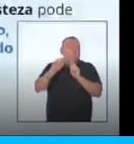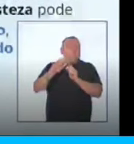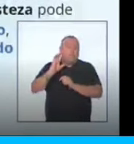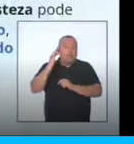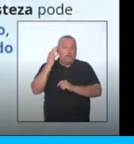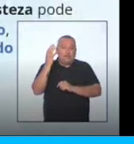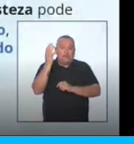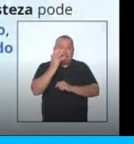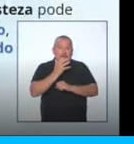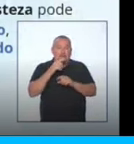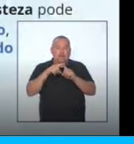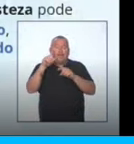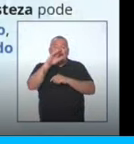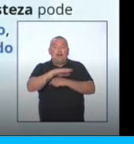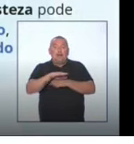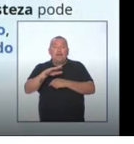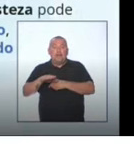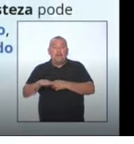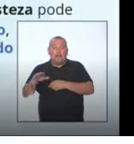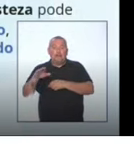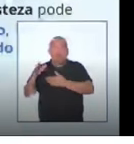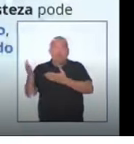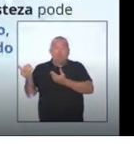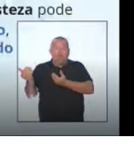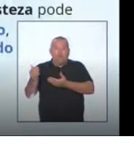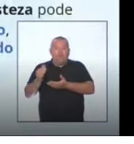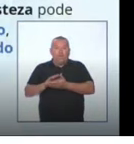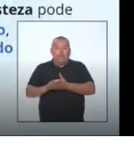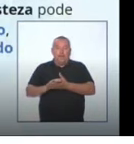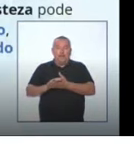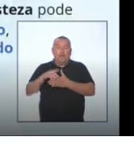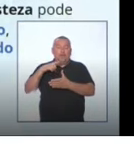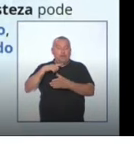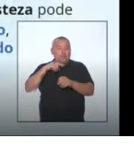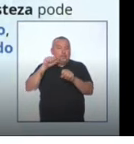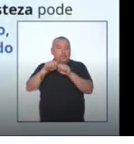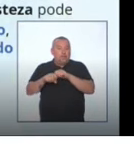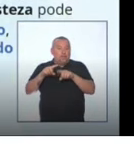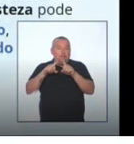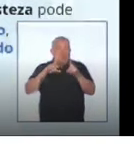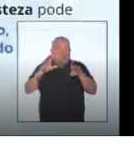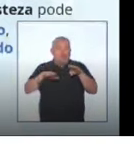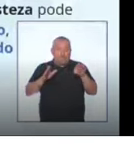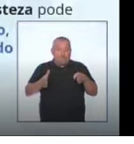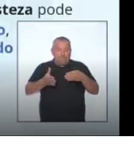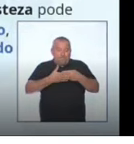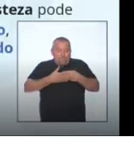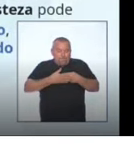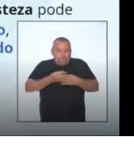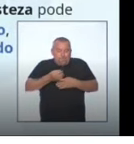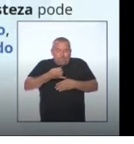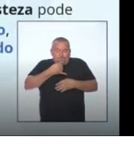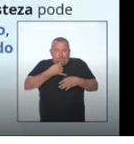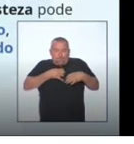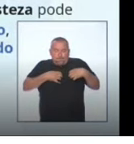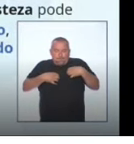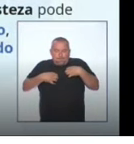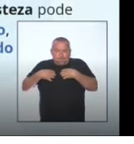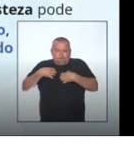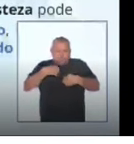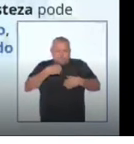para crianças e jovens vitimados. Em geral, um quadro inicial de isolamento e de tristeza pode evoluir